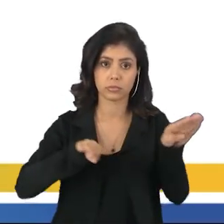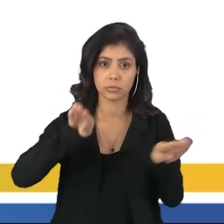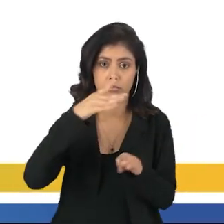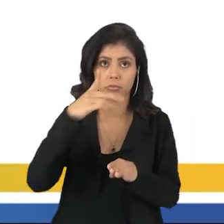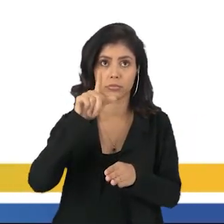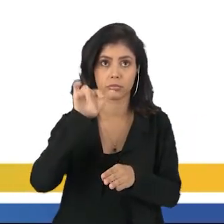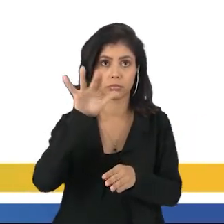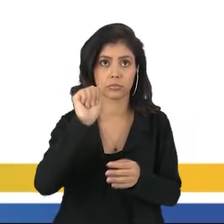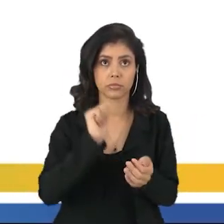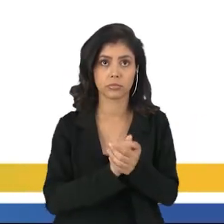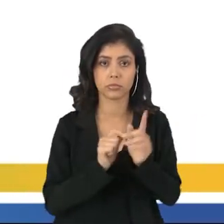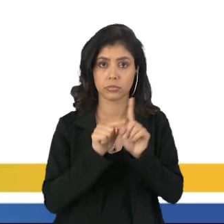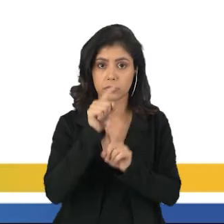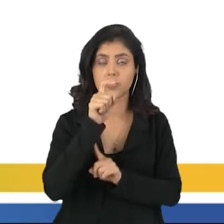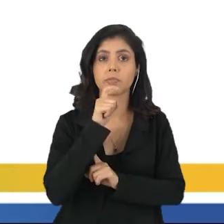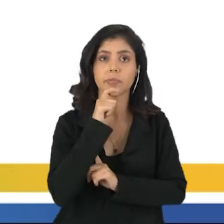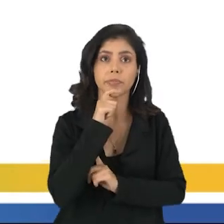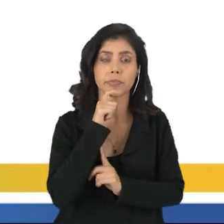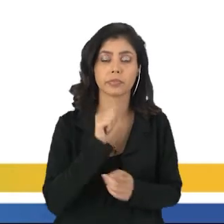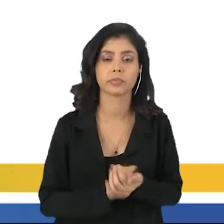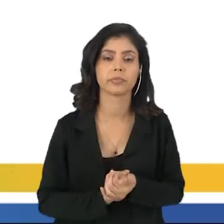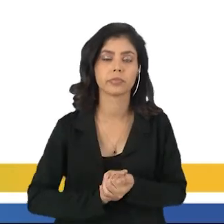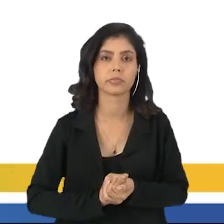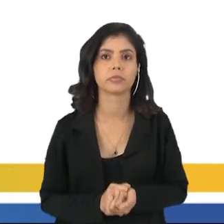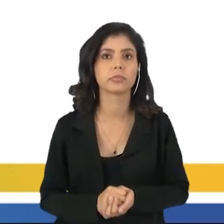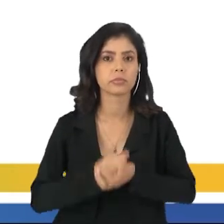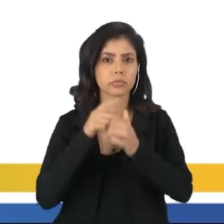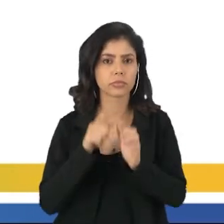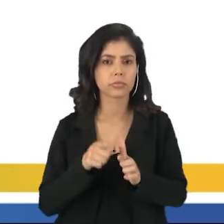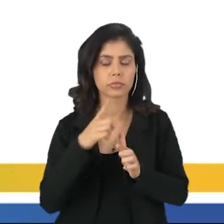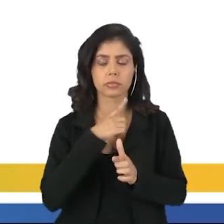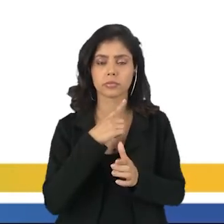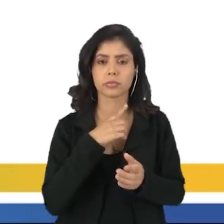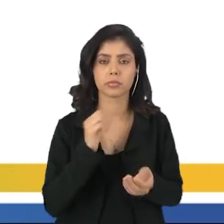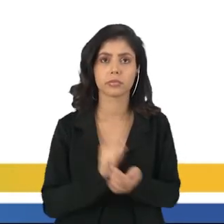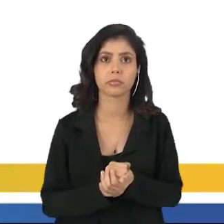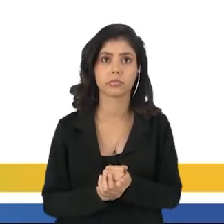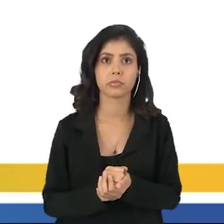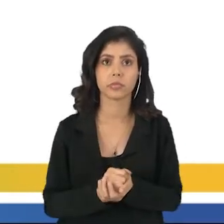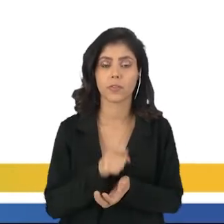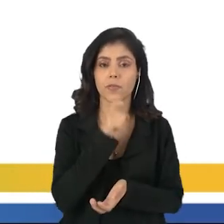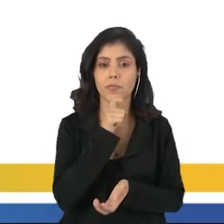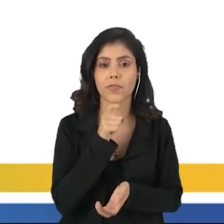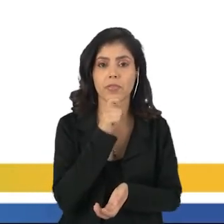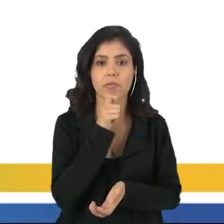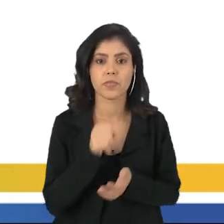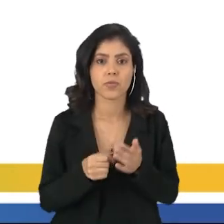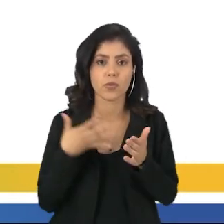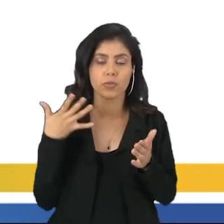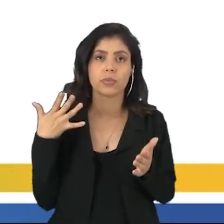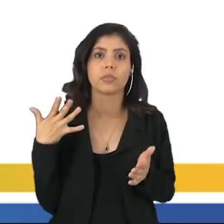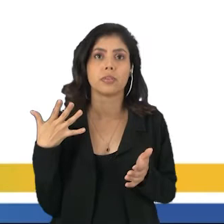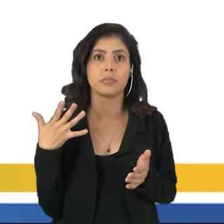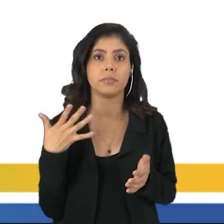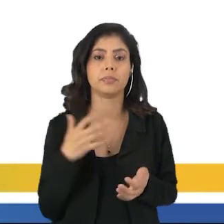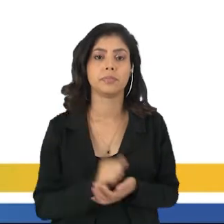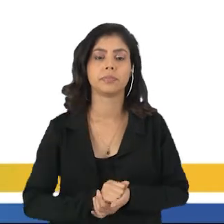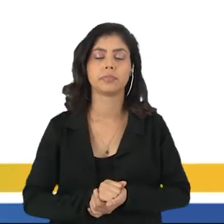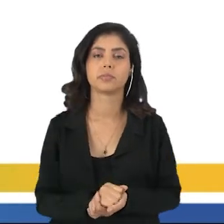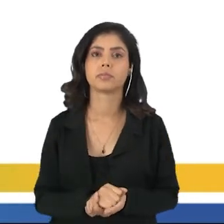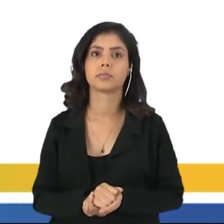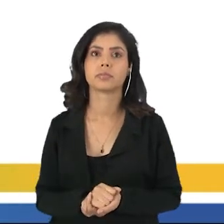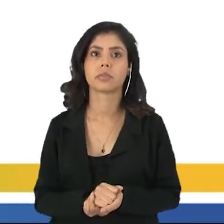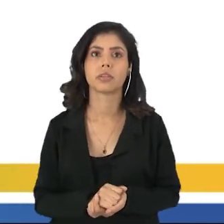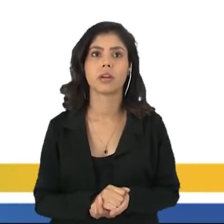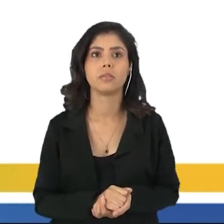extremo norte. Aonde isso? Na região subpolar e temperada fria, ou seja, nas áreas de extremo frio,